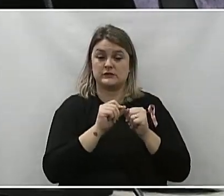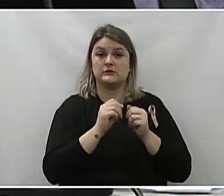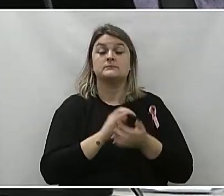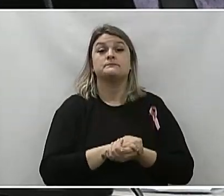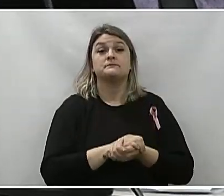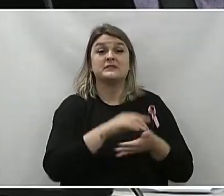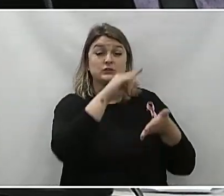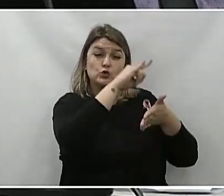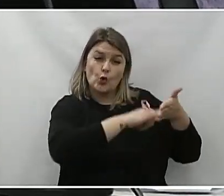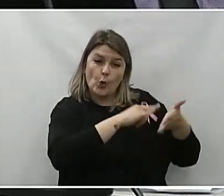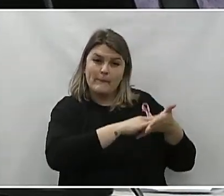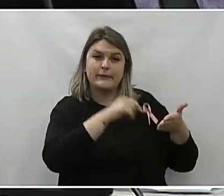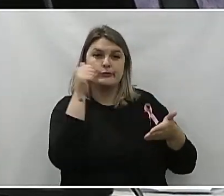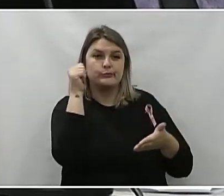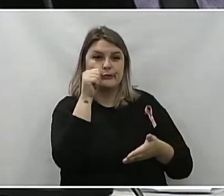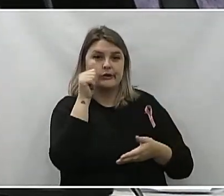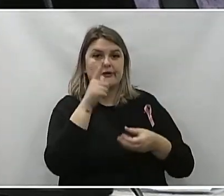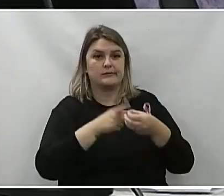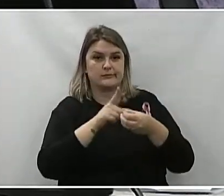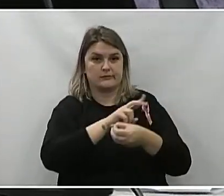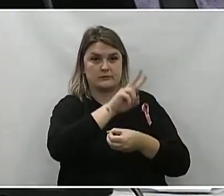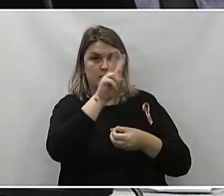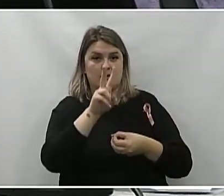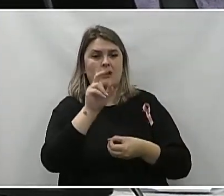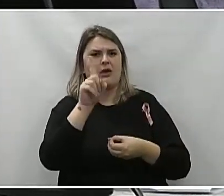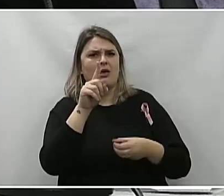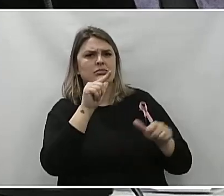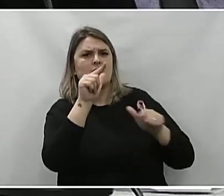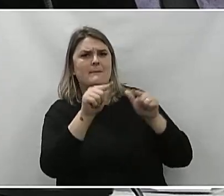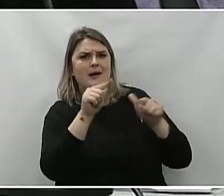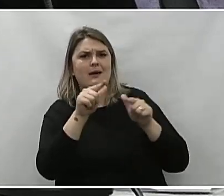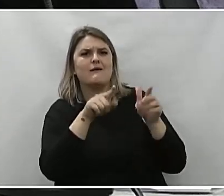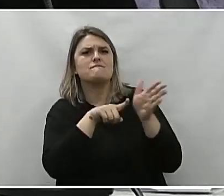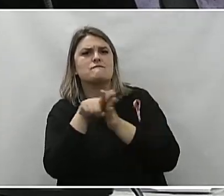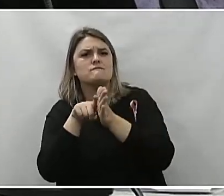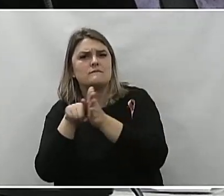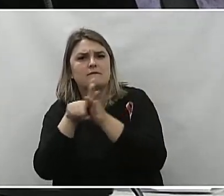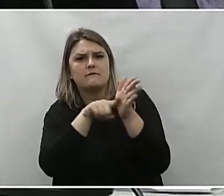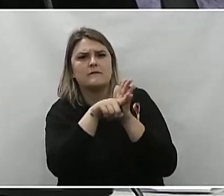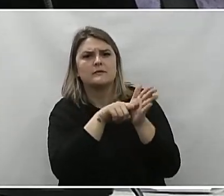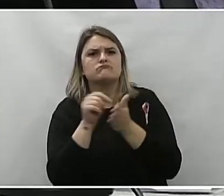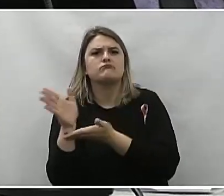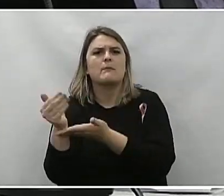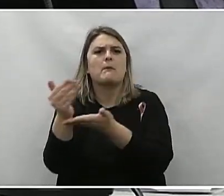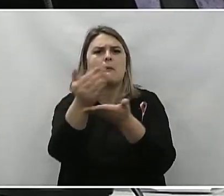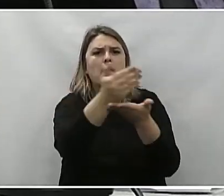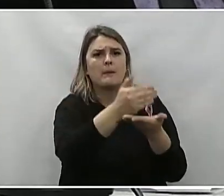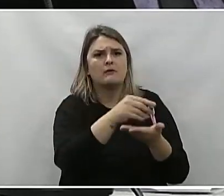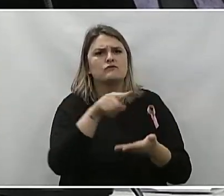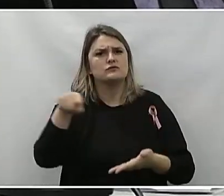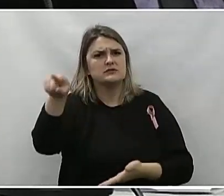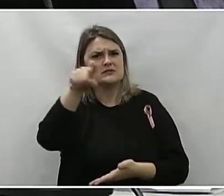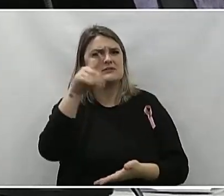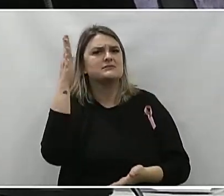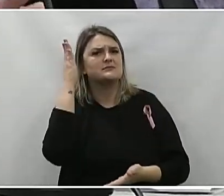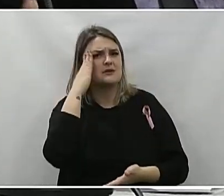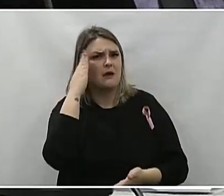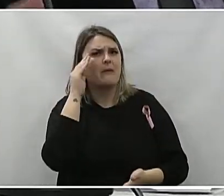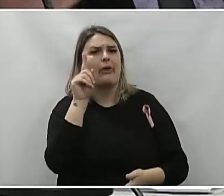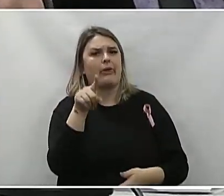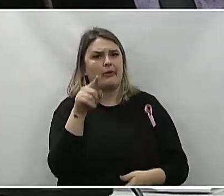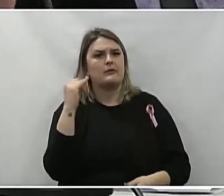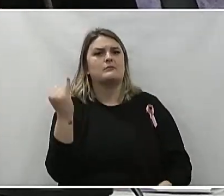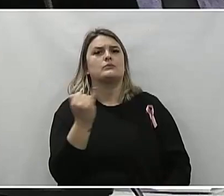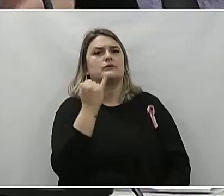o doce é mulheres do União da Vitória é para trabalhar com os dados aqui do União da Vitória todos aqui sabemos da importância